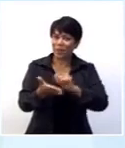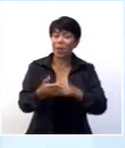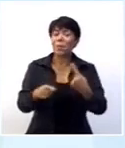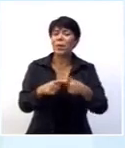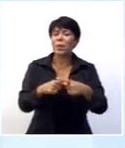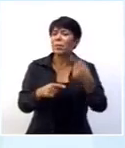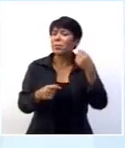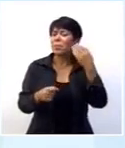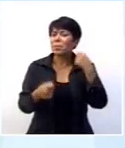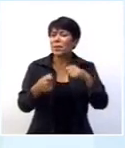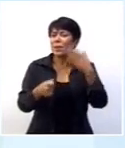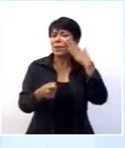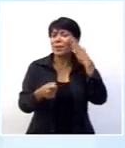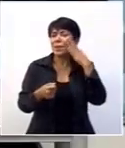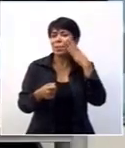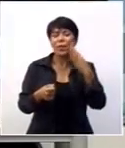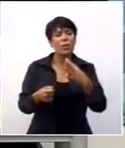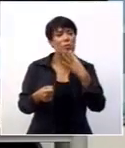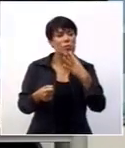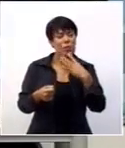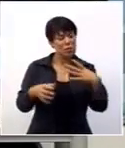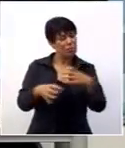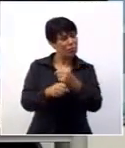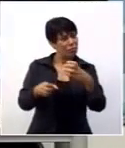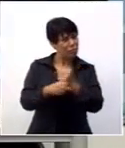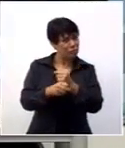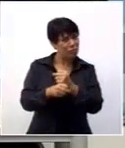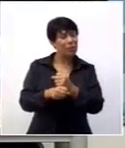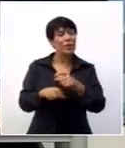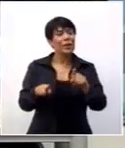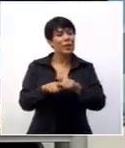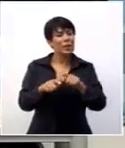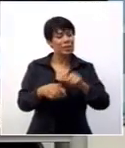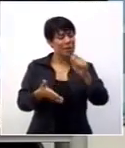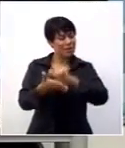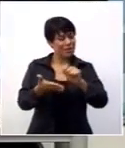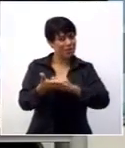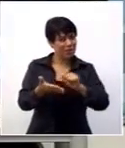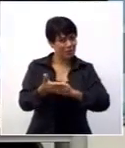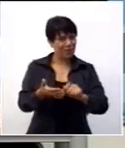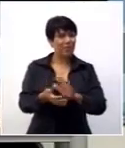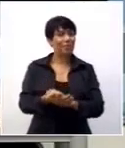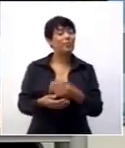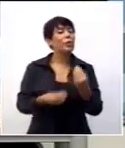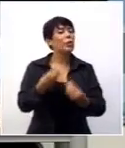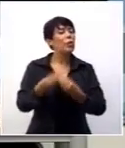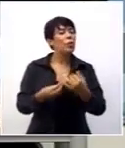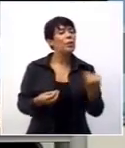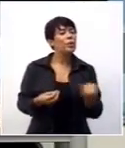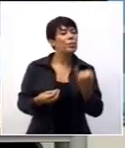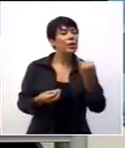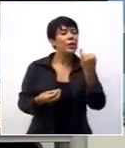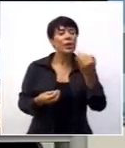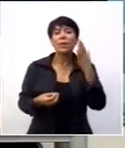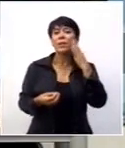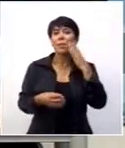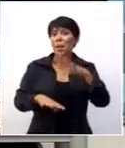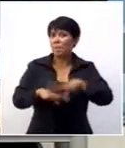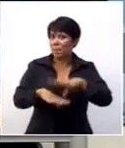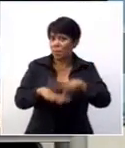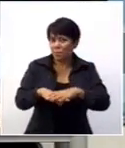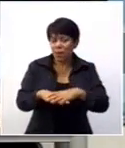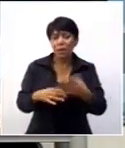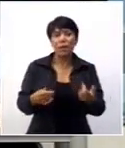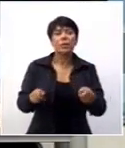quantificar. Olha quantas coisas são importantes para você conseguir otimizar essa produção, né? Como vai ser importante a